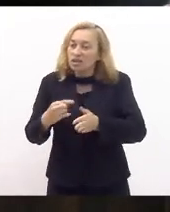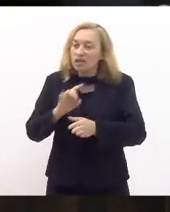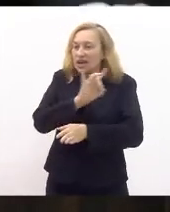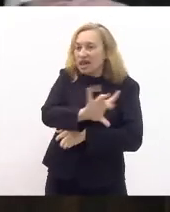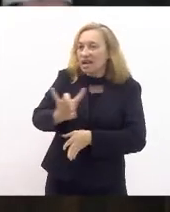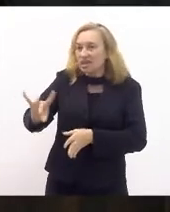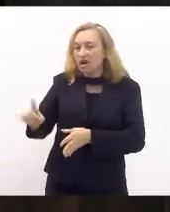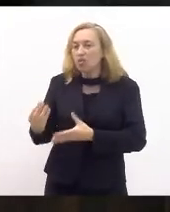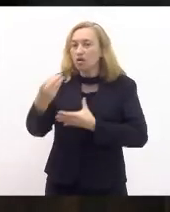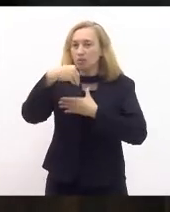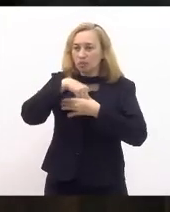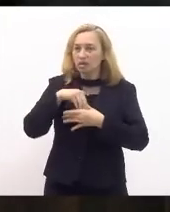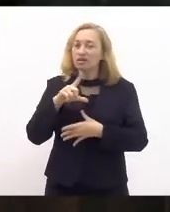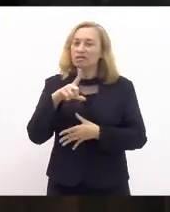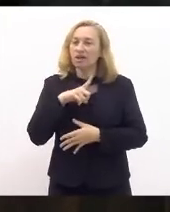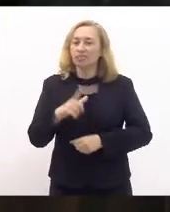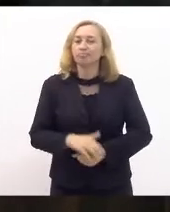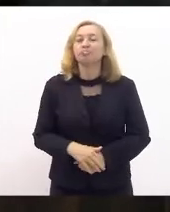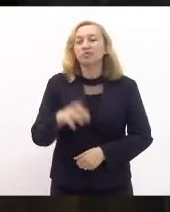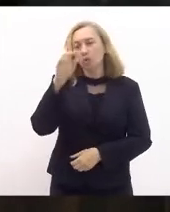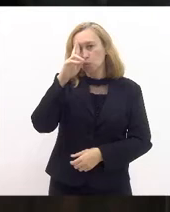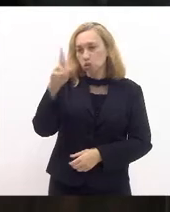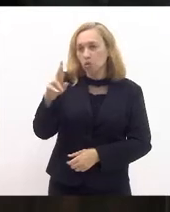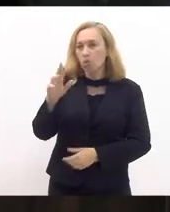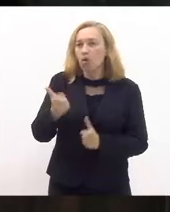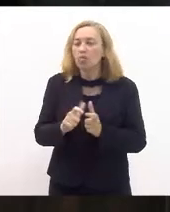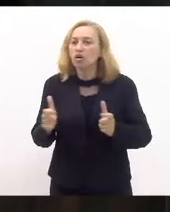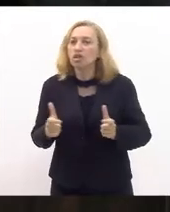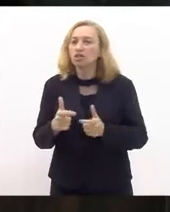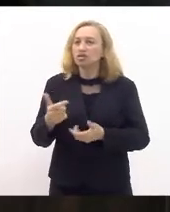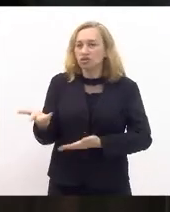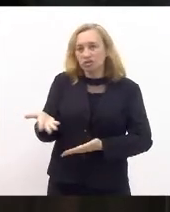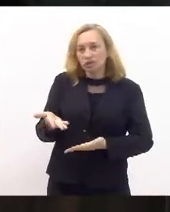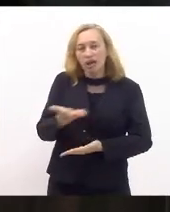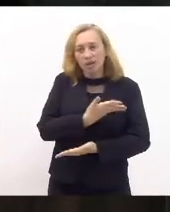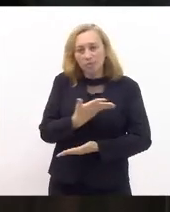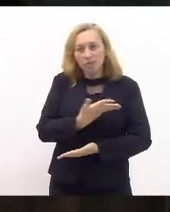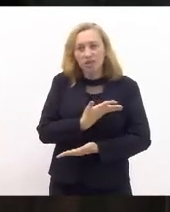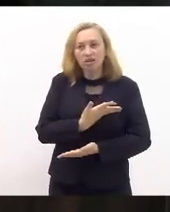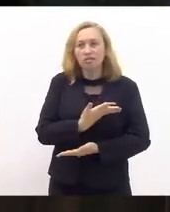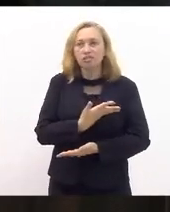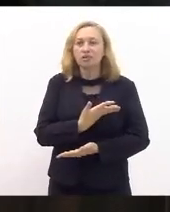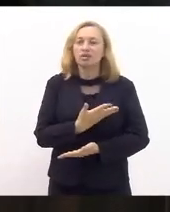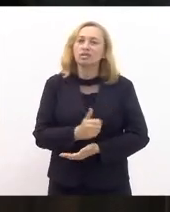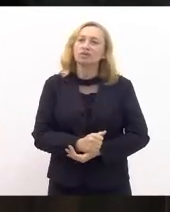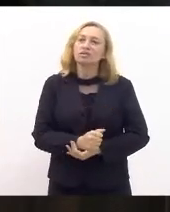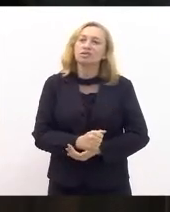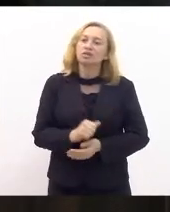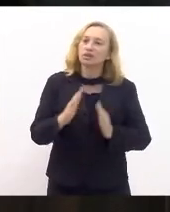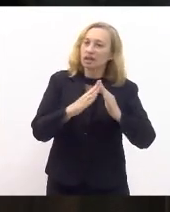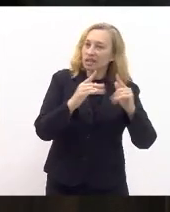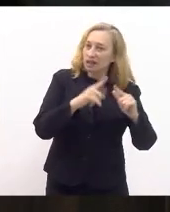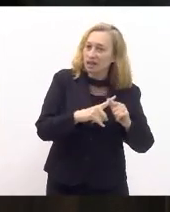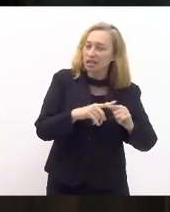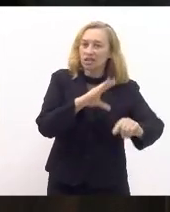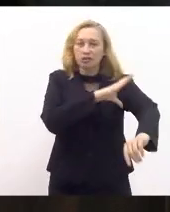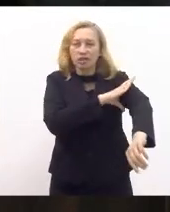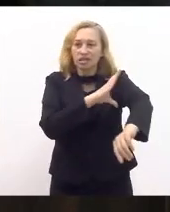da cadeira do parlamento. Então, o senhor é um grande parceiro da Assembleia de Deus. Debatemos aqui